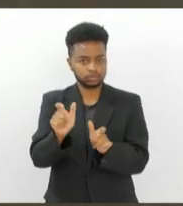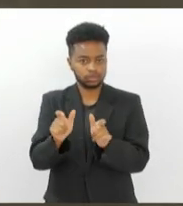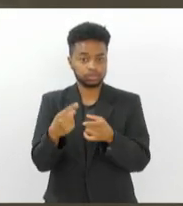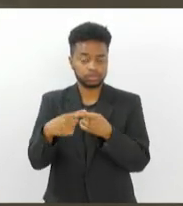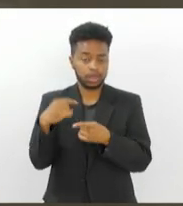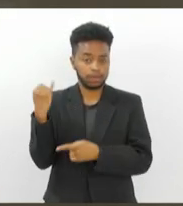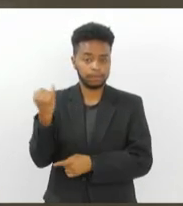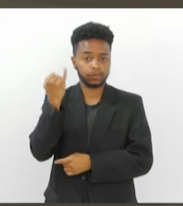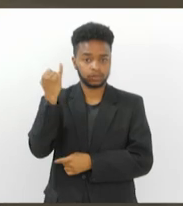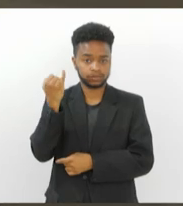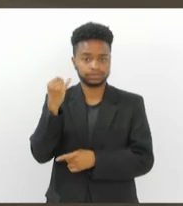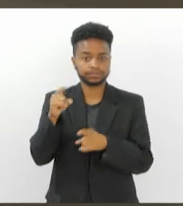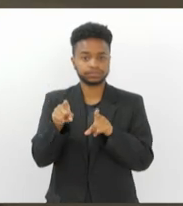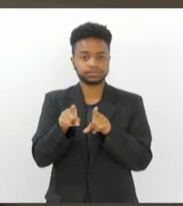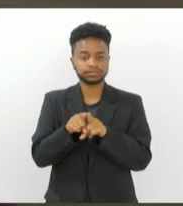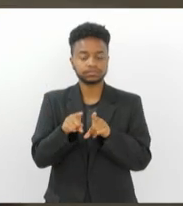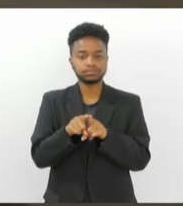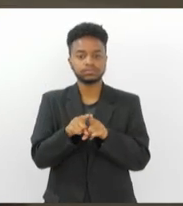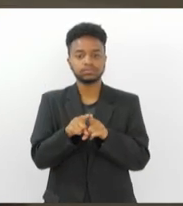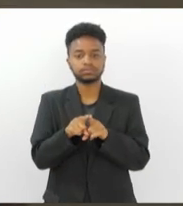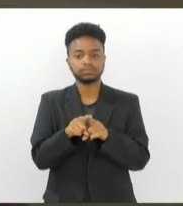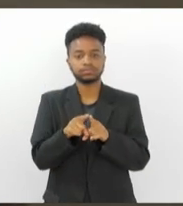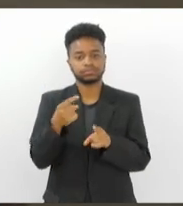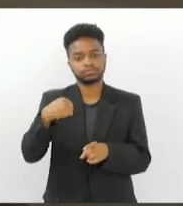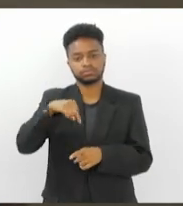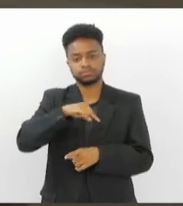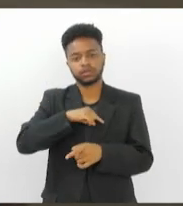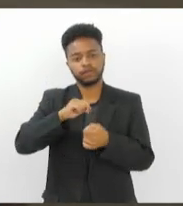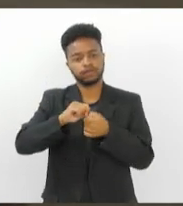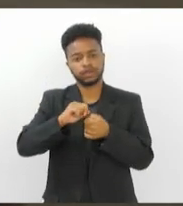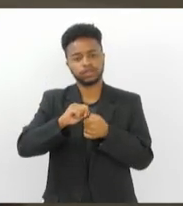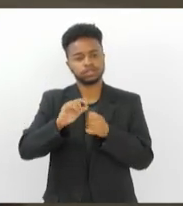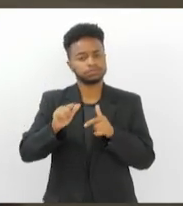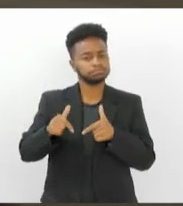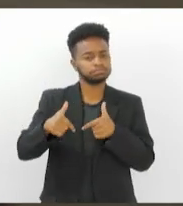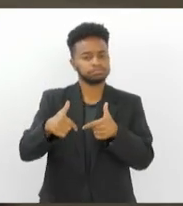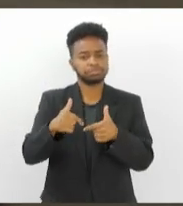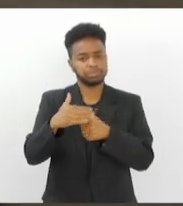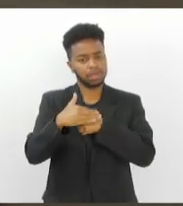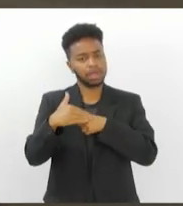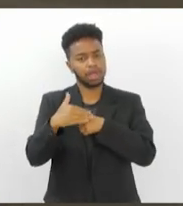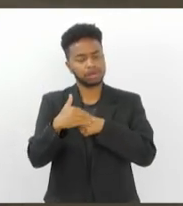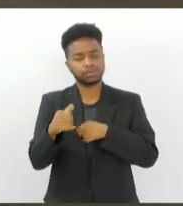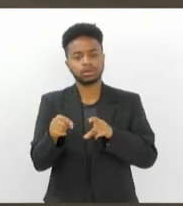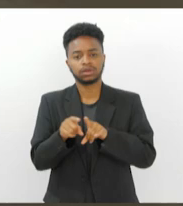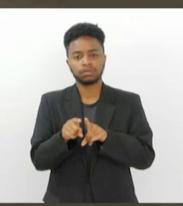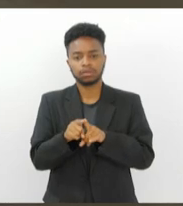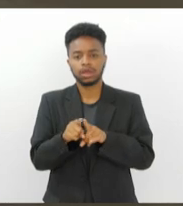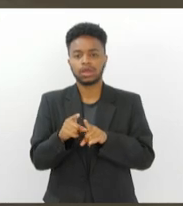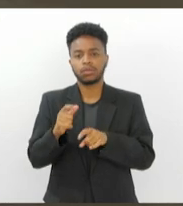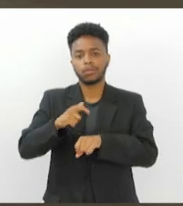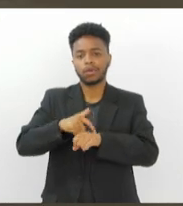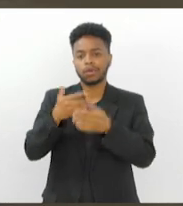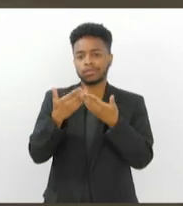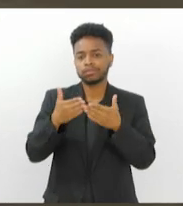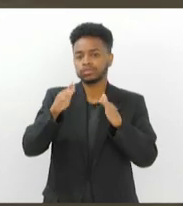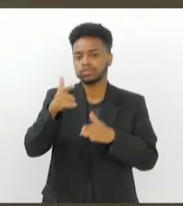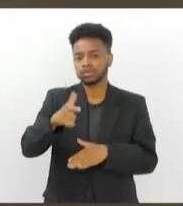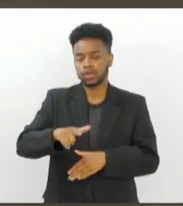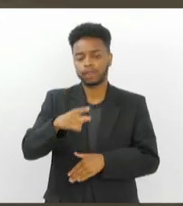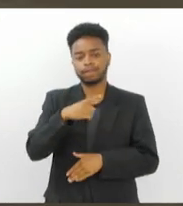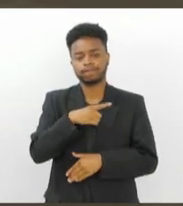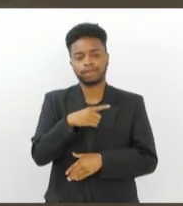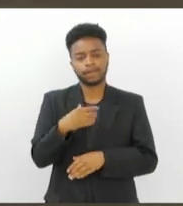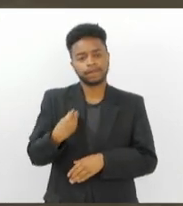demais e assim a gente eh fez tudo com muito carinho e contamos na reinauguração com a presença do governador Cláudio